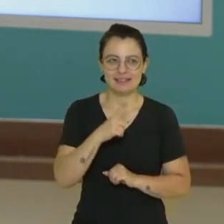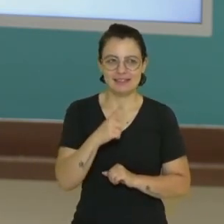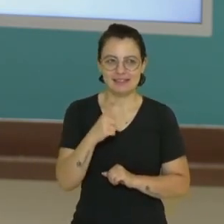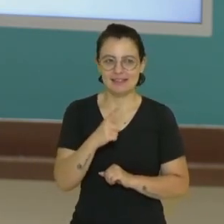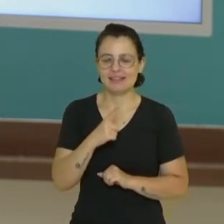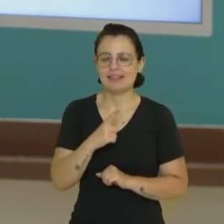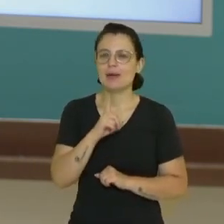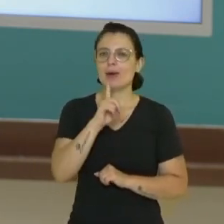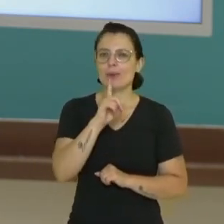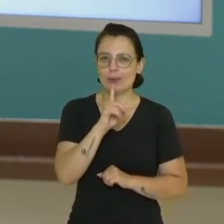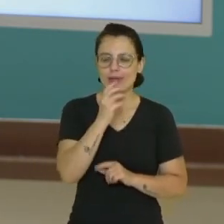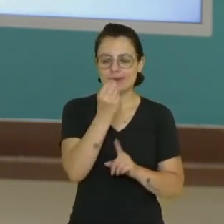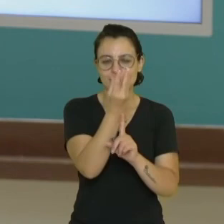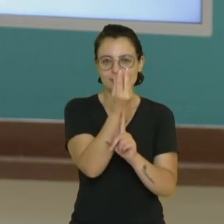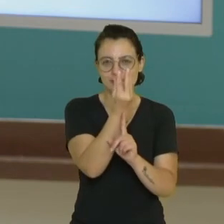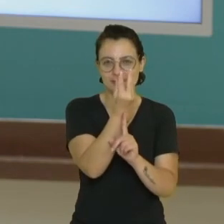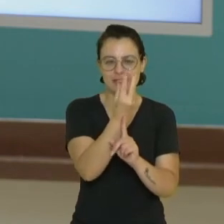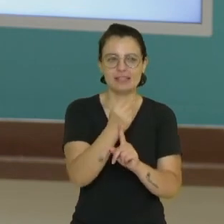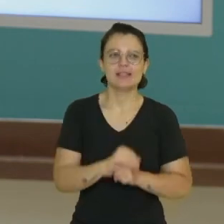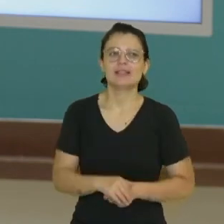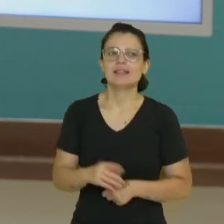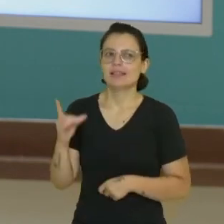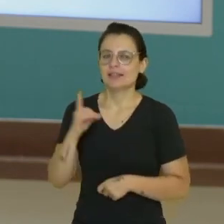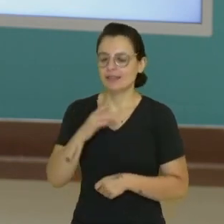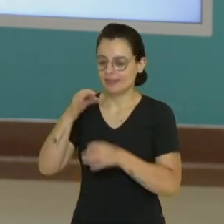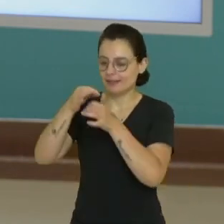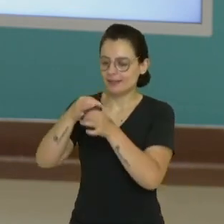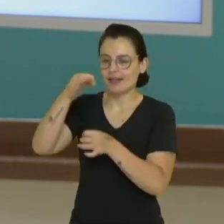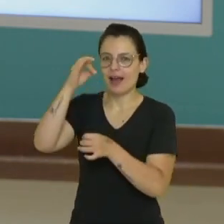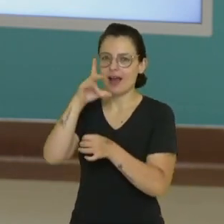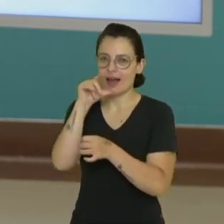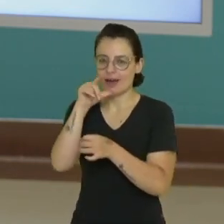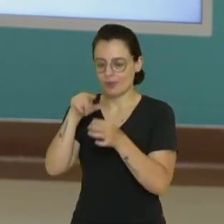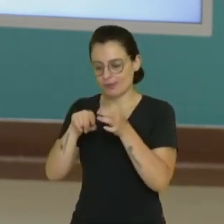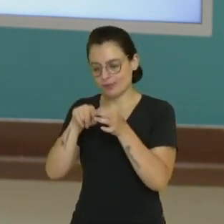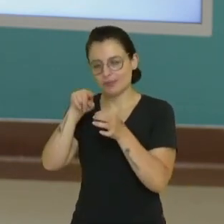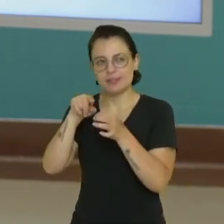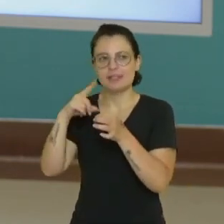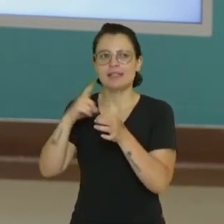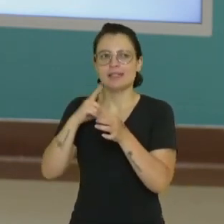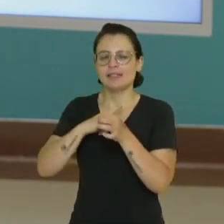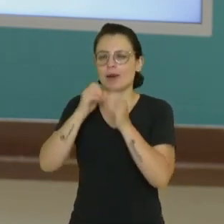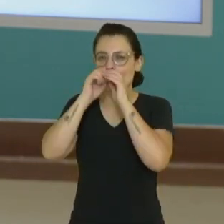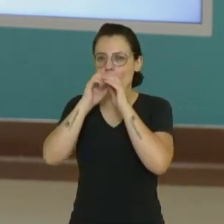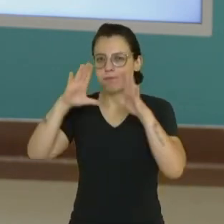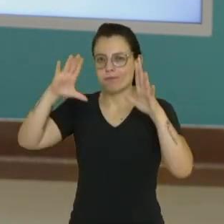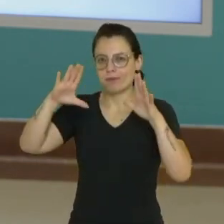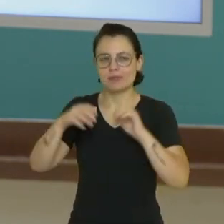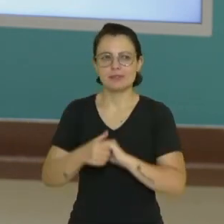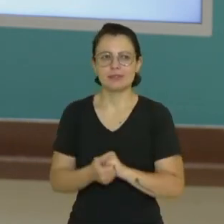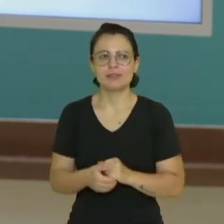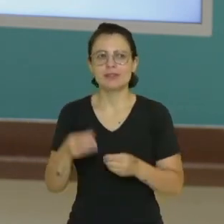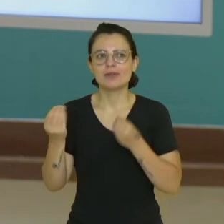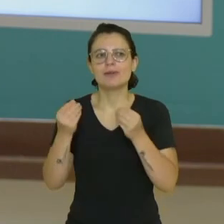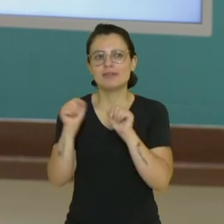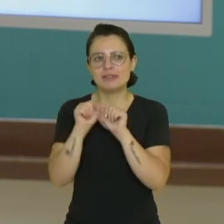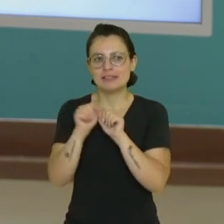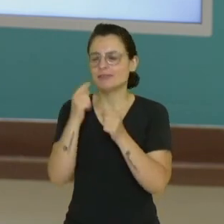vela acesa que está aqui na minha mão, o tubinho de vidro cheio de água e o balão. Como que é o